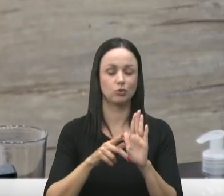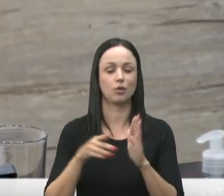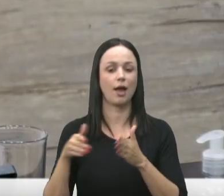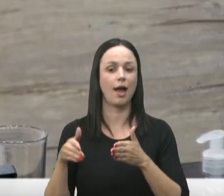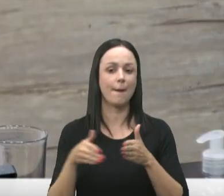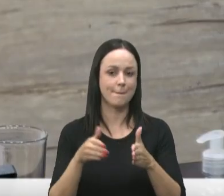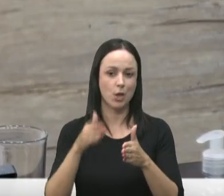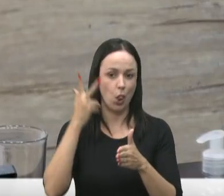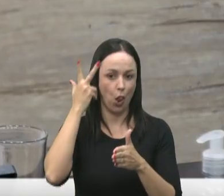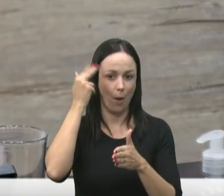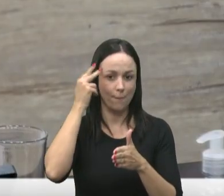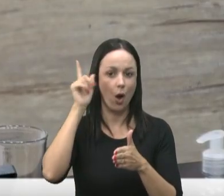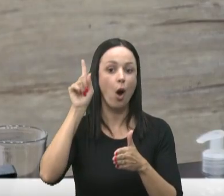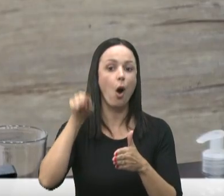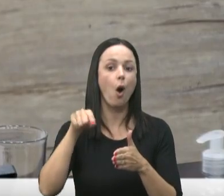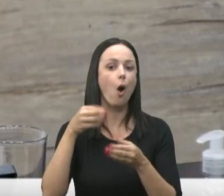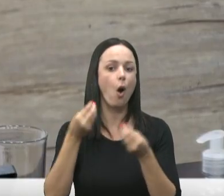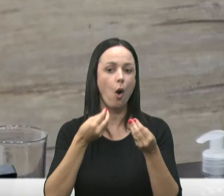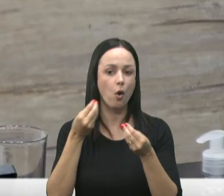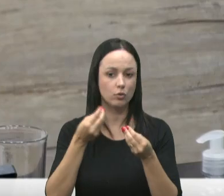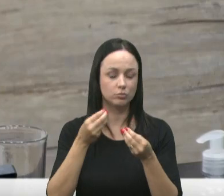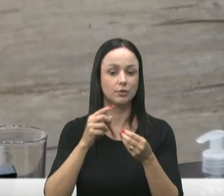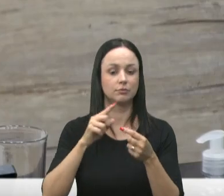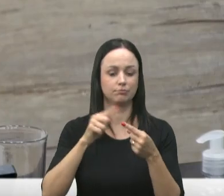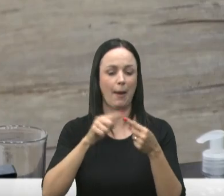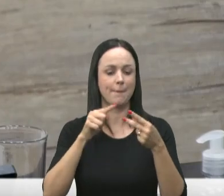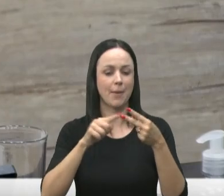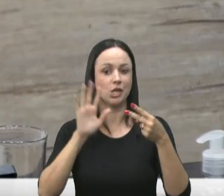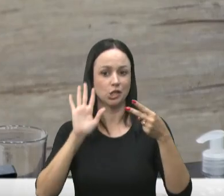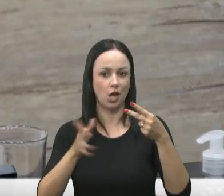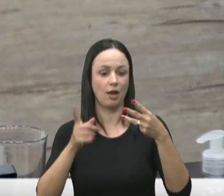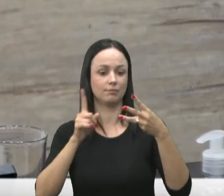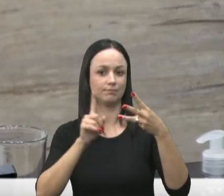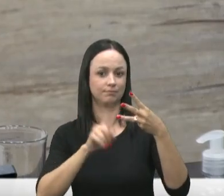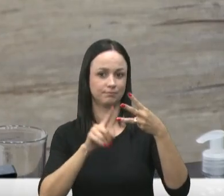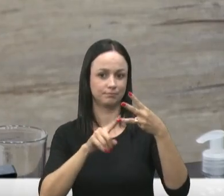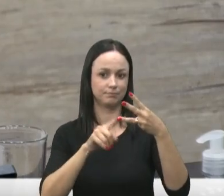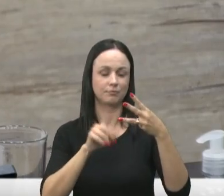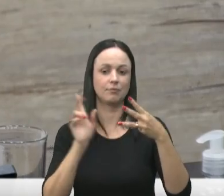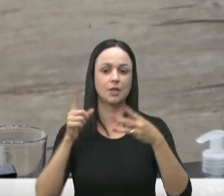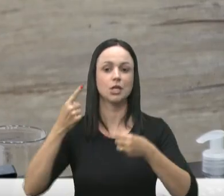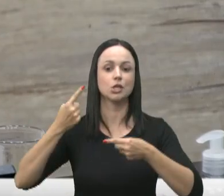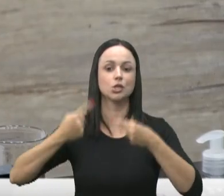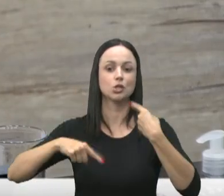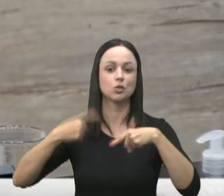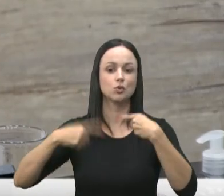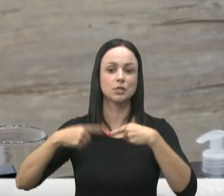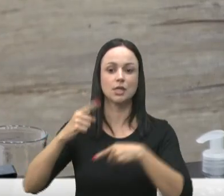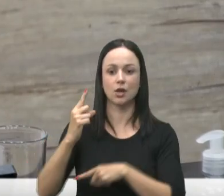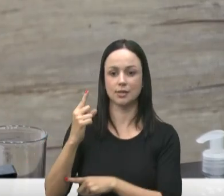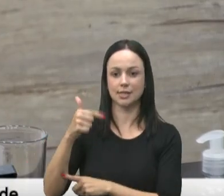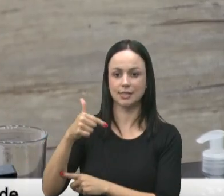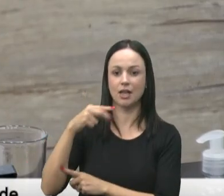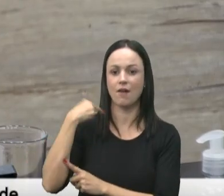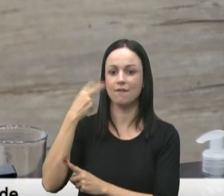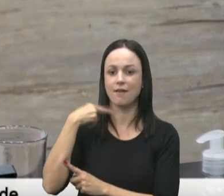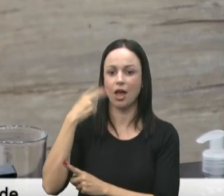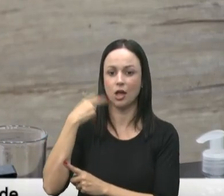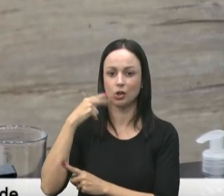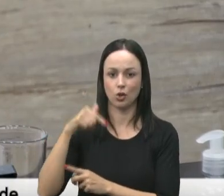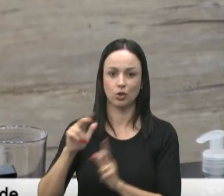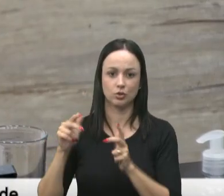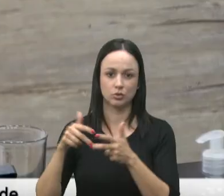dele, para a discussão no plenário com os 17 vereadores da Casa. E